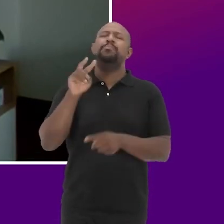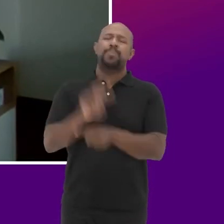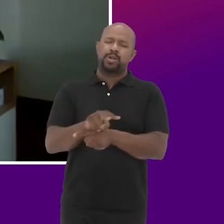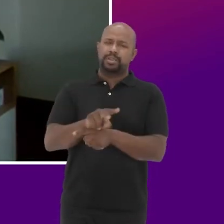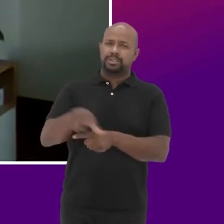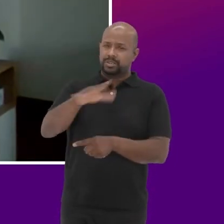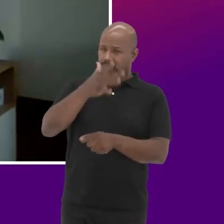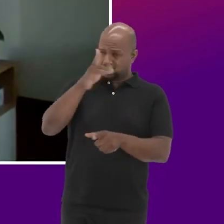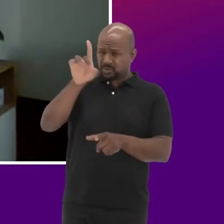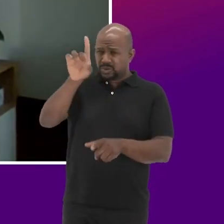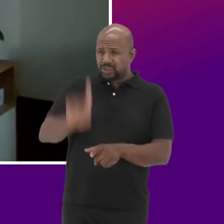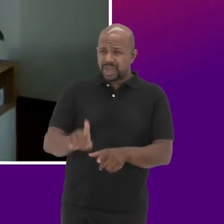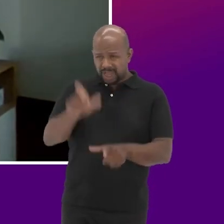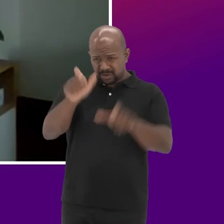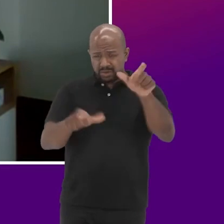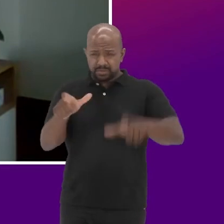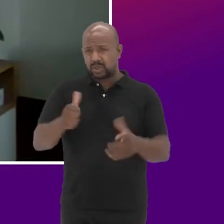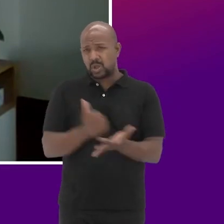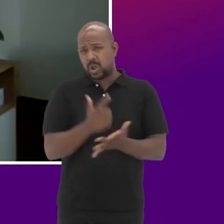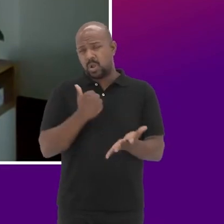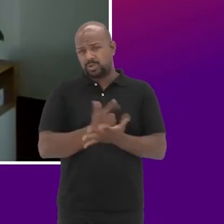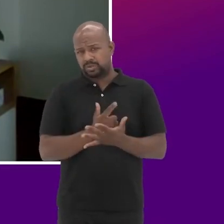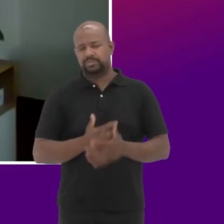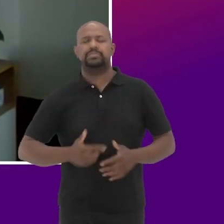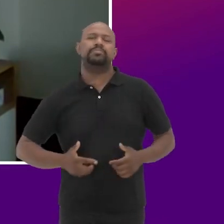dos direitos do consumidor.